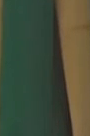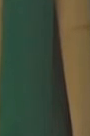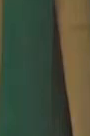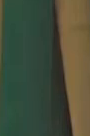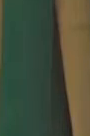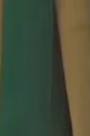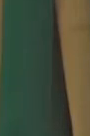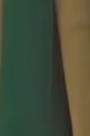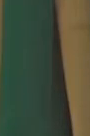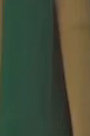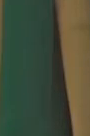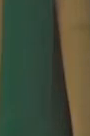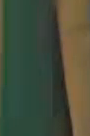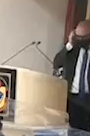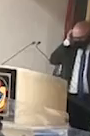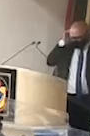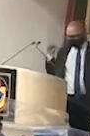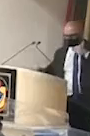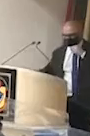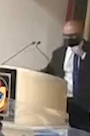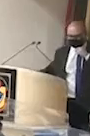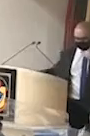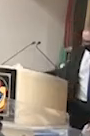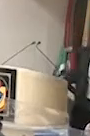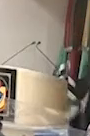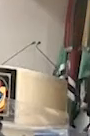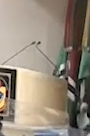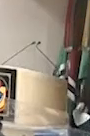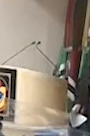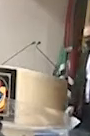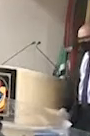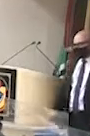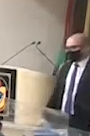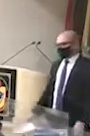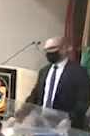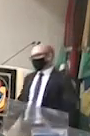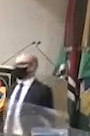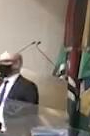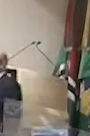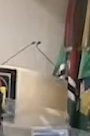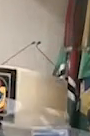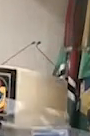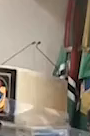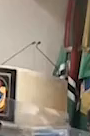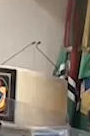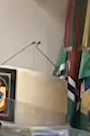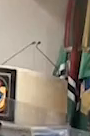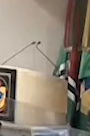necessário nesse momento. Era um pontinho, presidente. Obrigado. Com a palavra, vereador Rosalino.